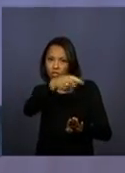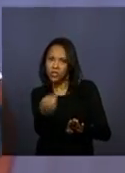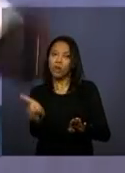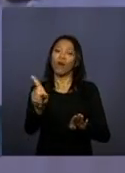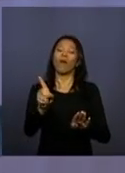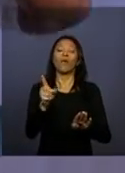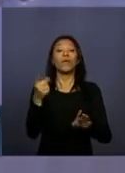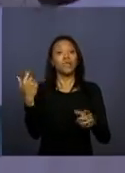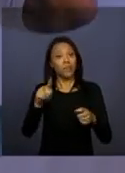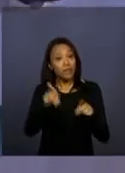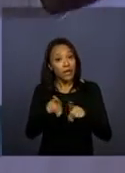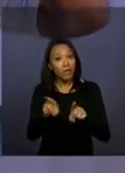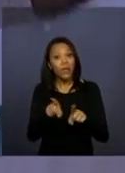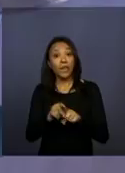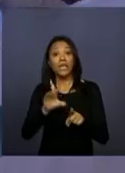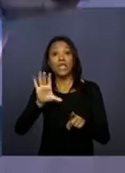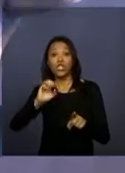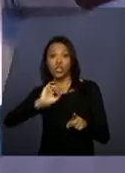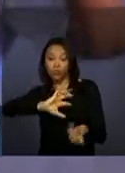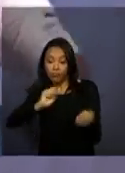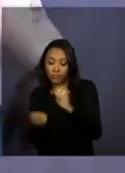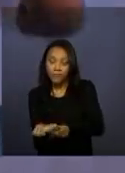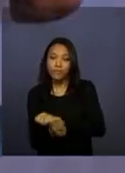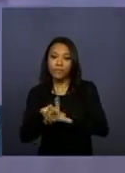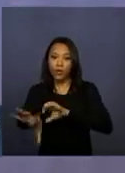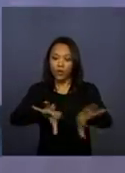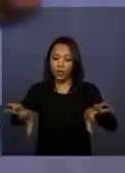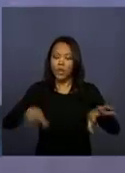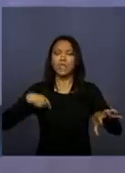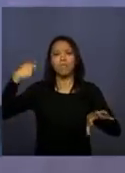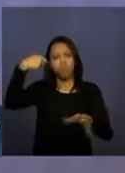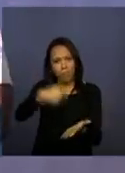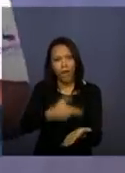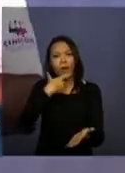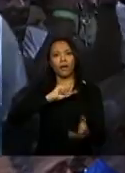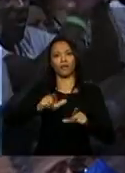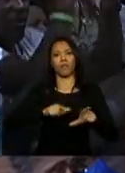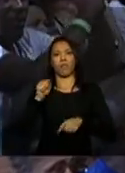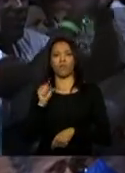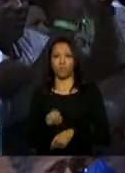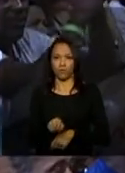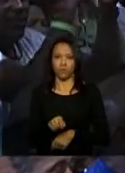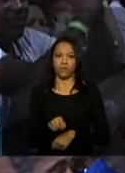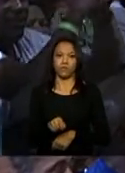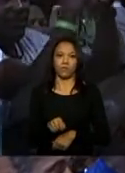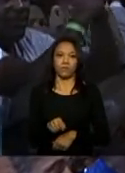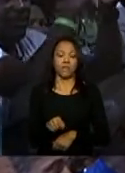coleta seletiva e pagar os catadores pela coleta seletiva, sem incineração.